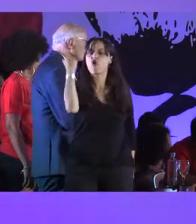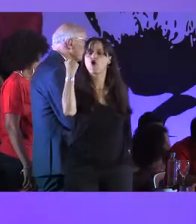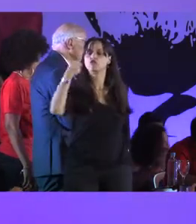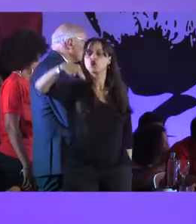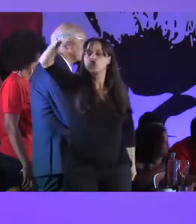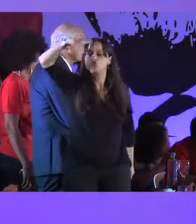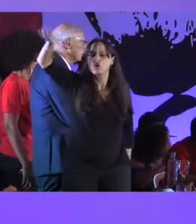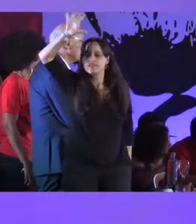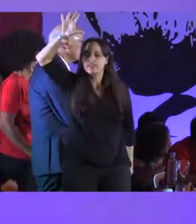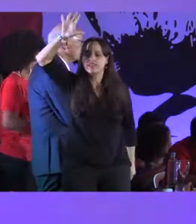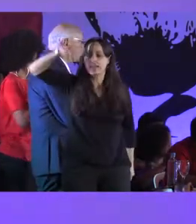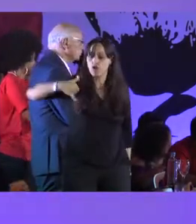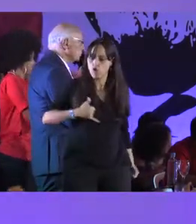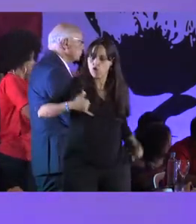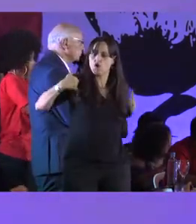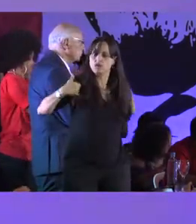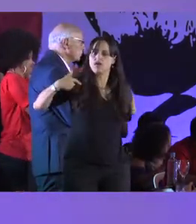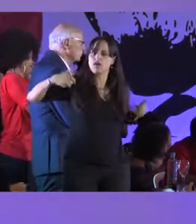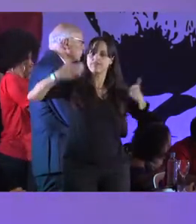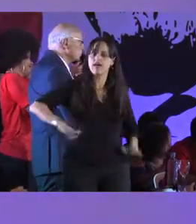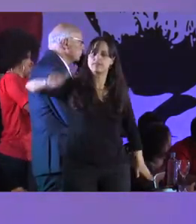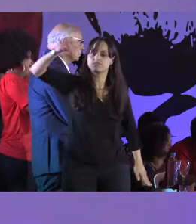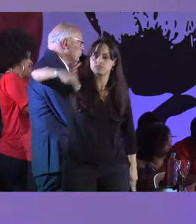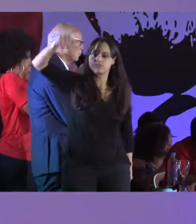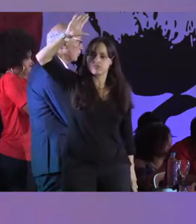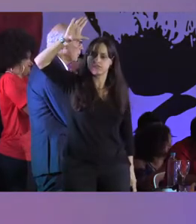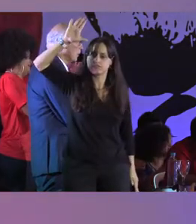coisa, é o orgulho da sua honra.